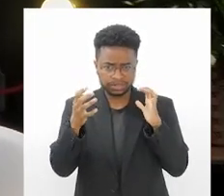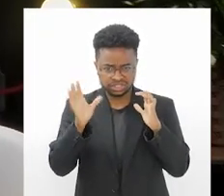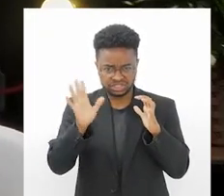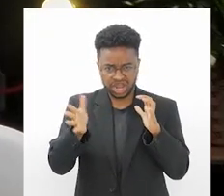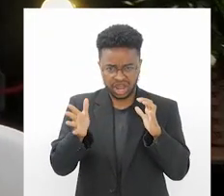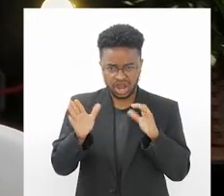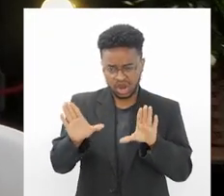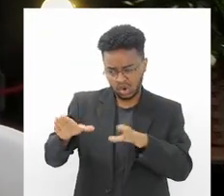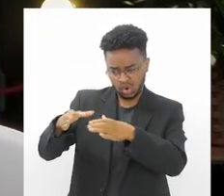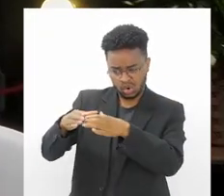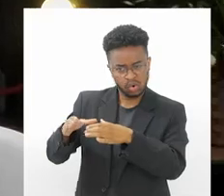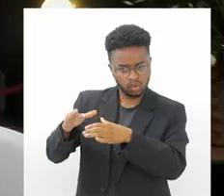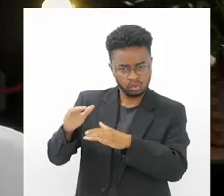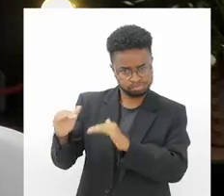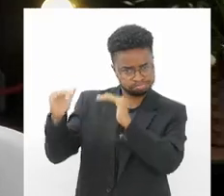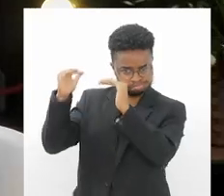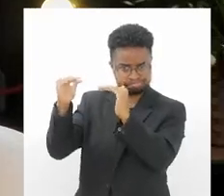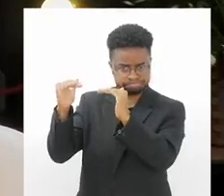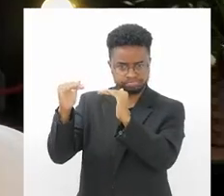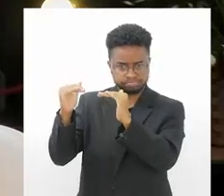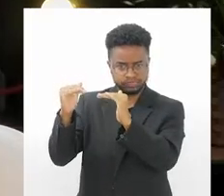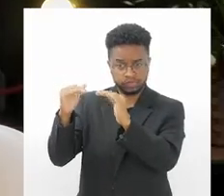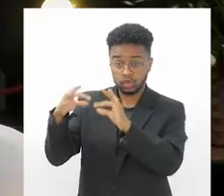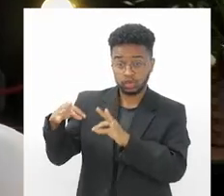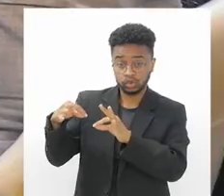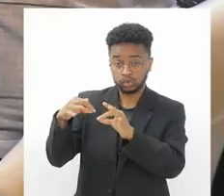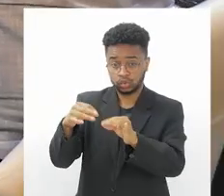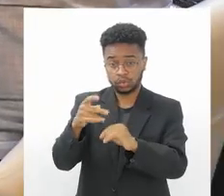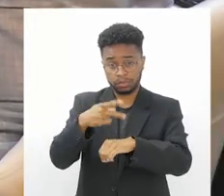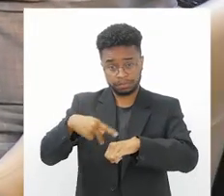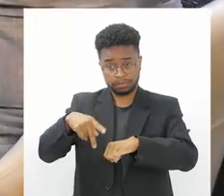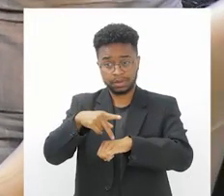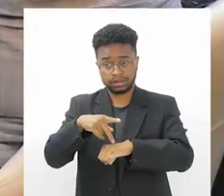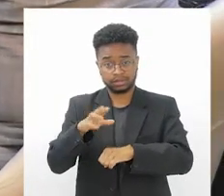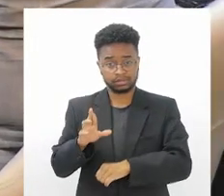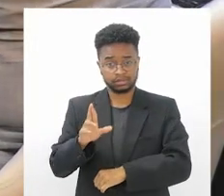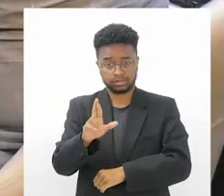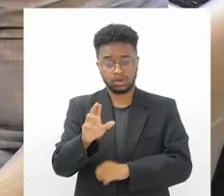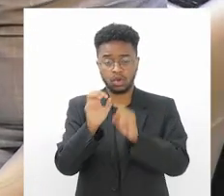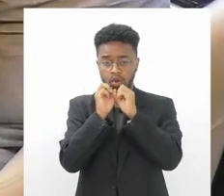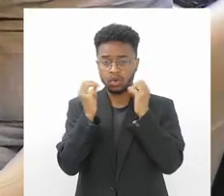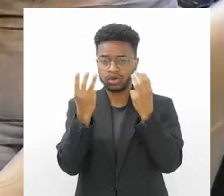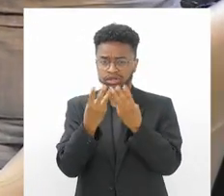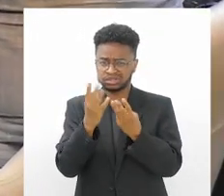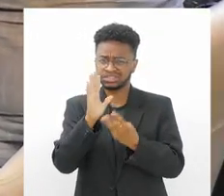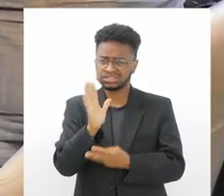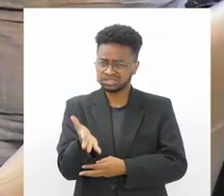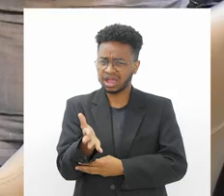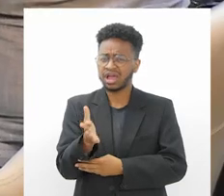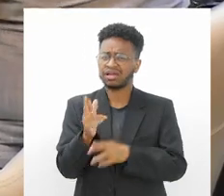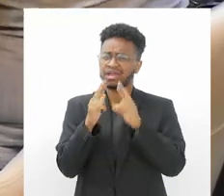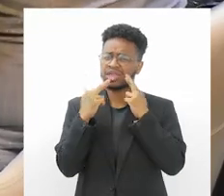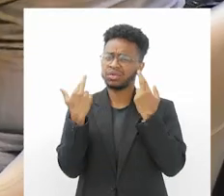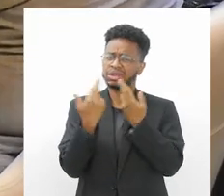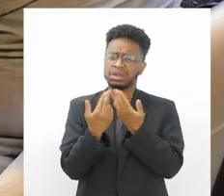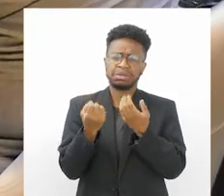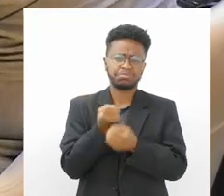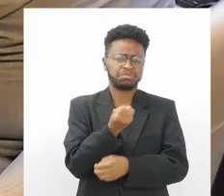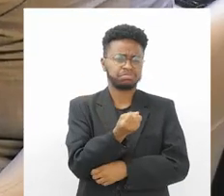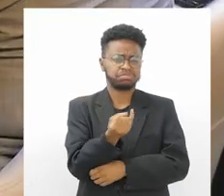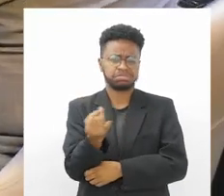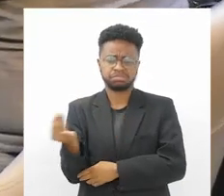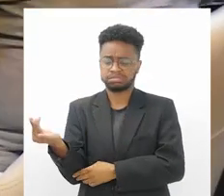os homens entendidos, né? Todos os países representantes sim, sim, sim. da própria ONU, já se reuniram